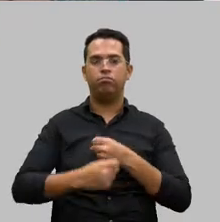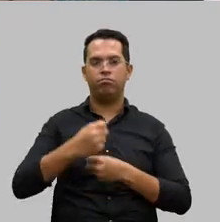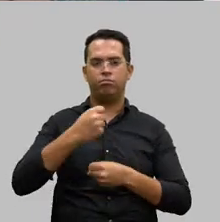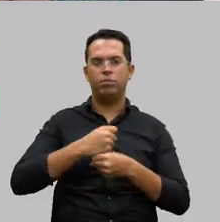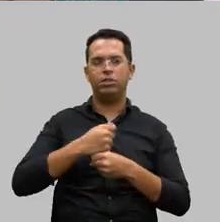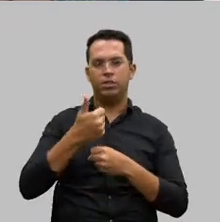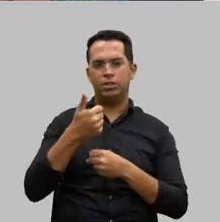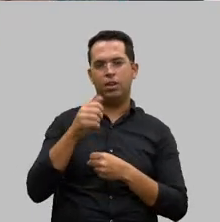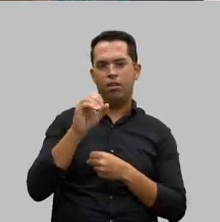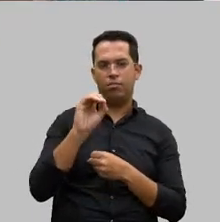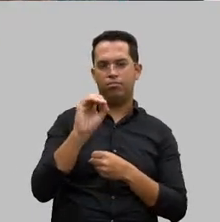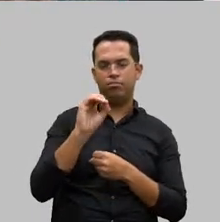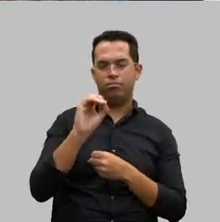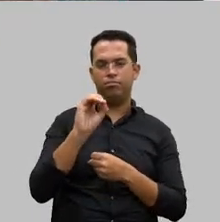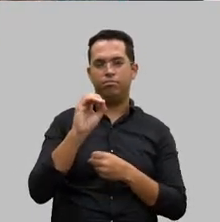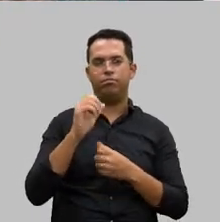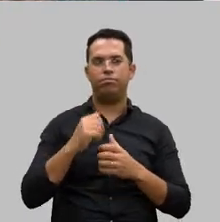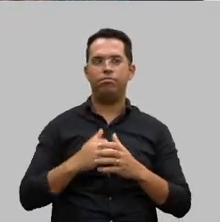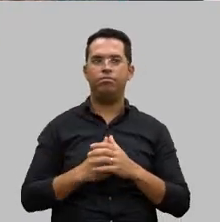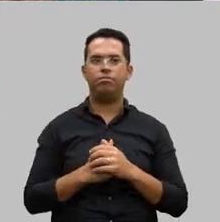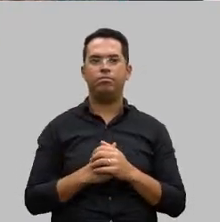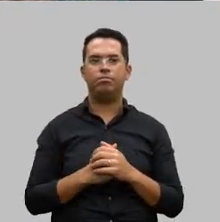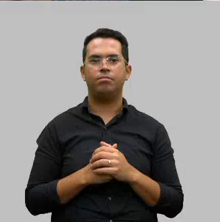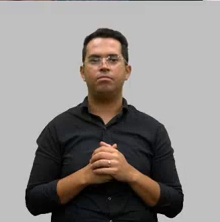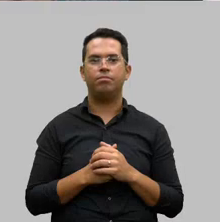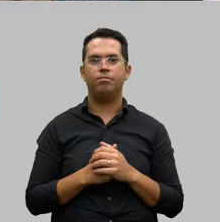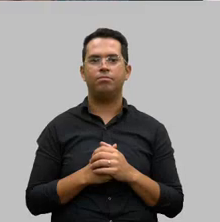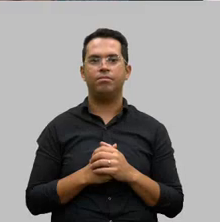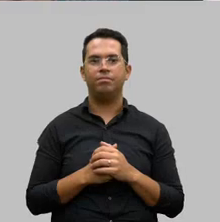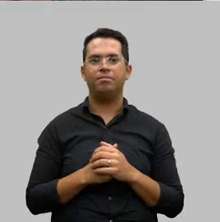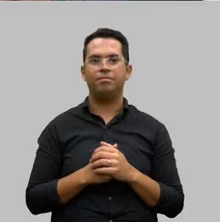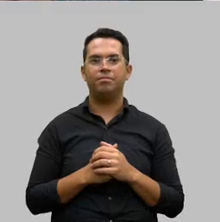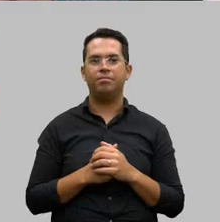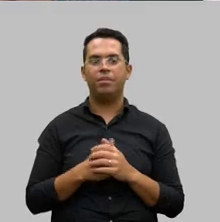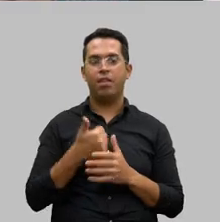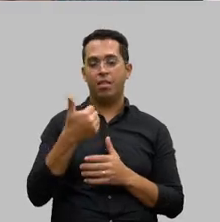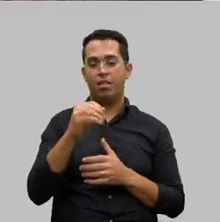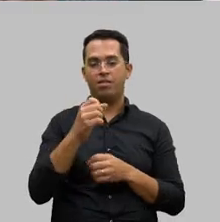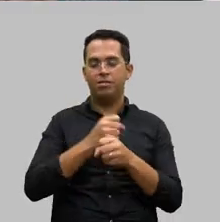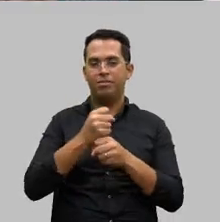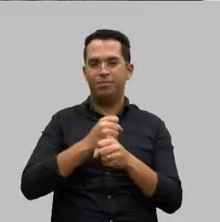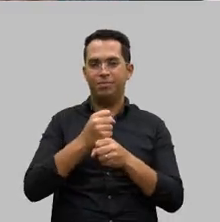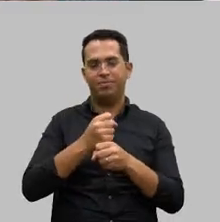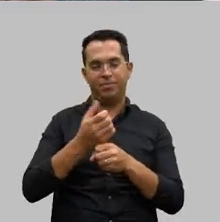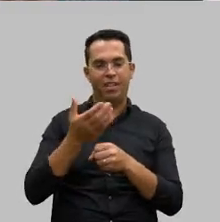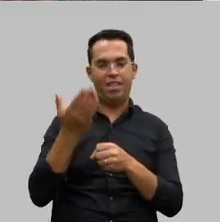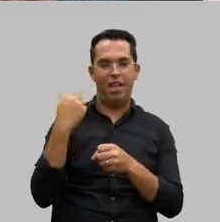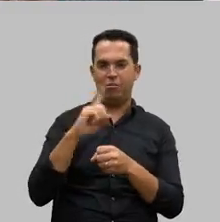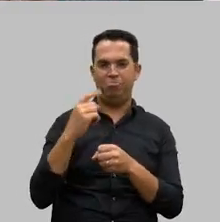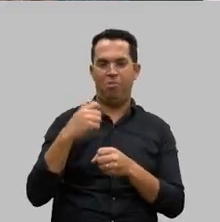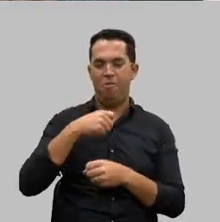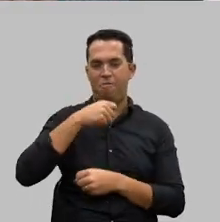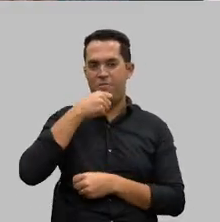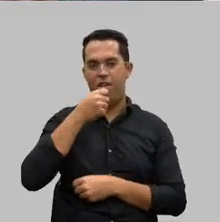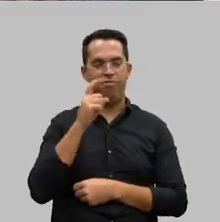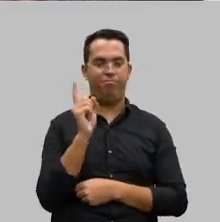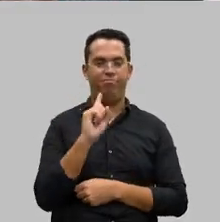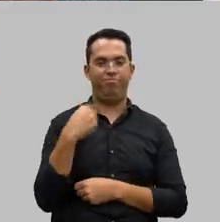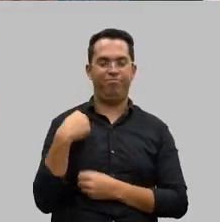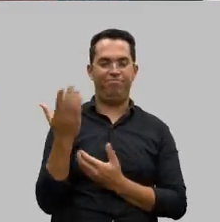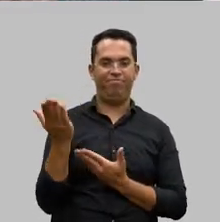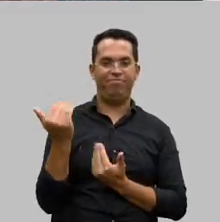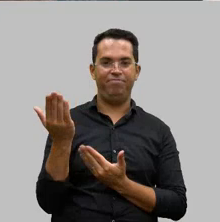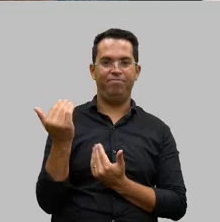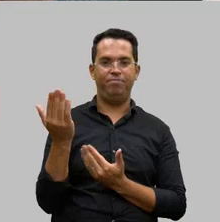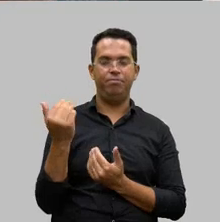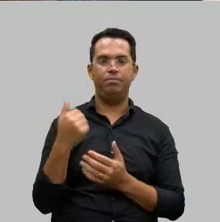10 não há 10 anos atrás ele falou que não tá velho não eu